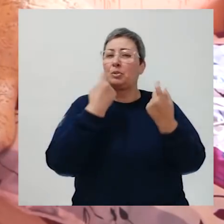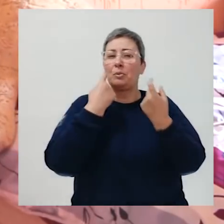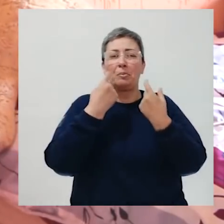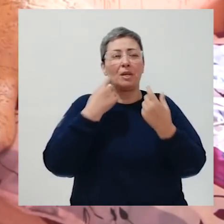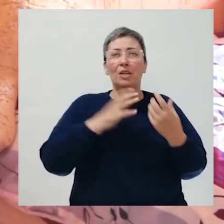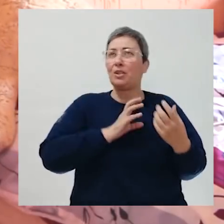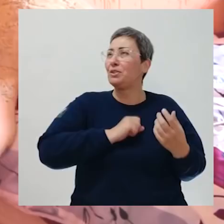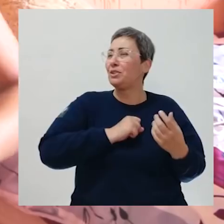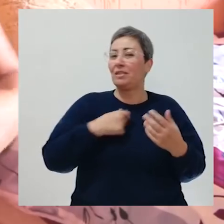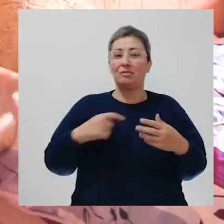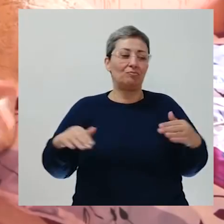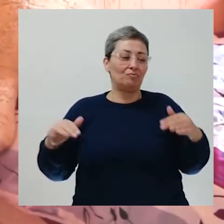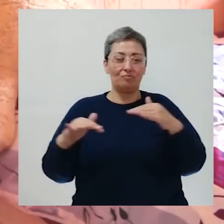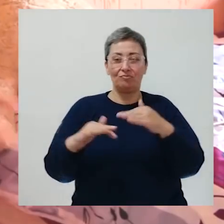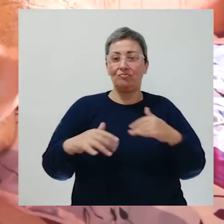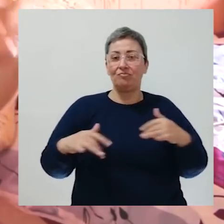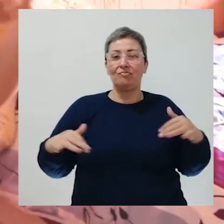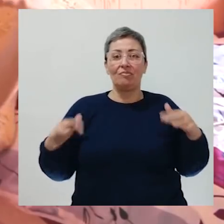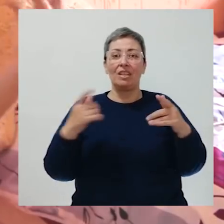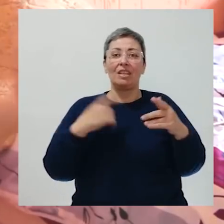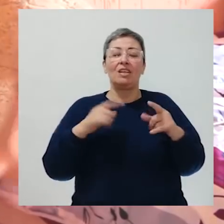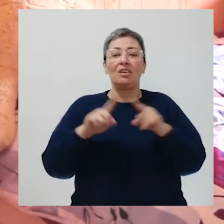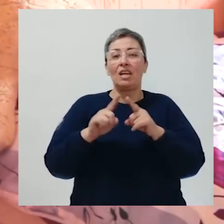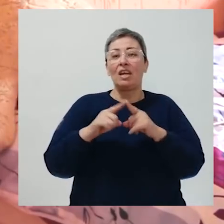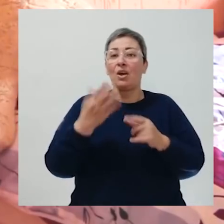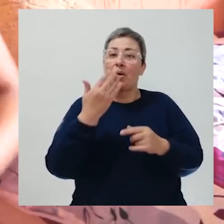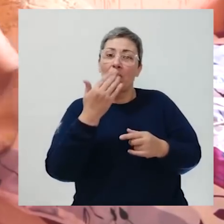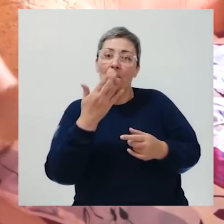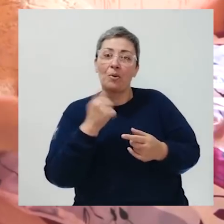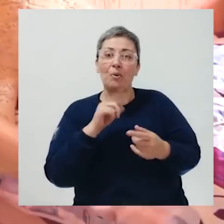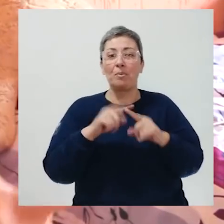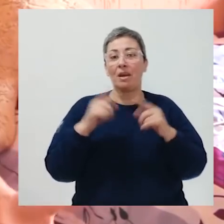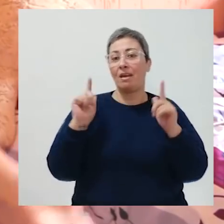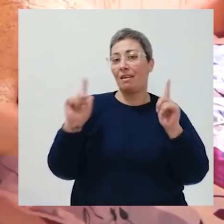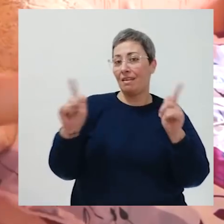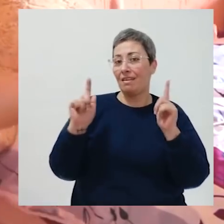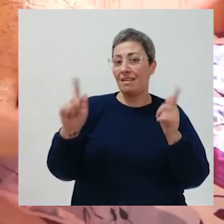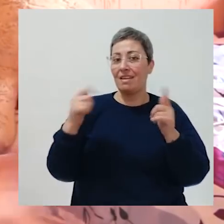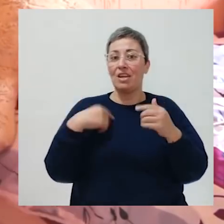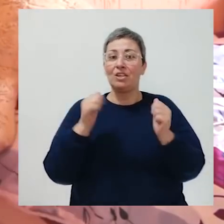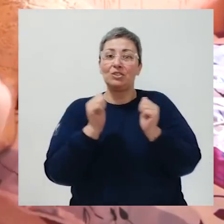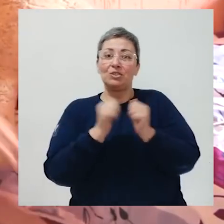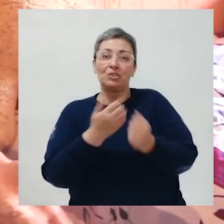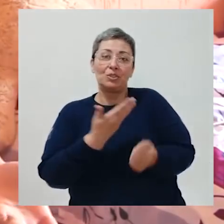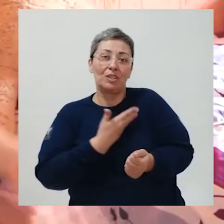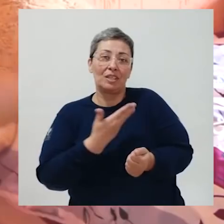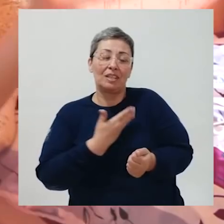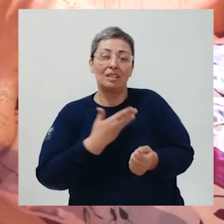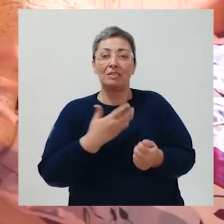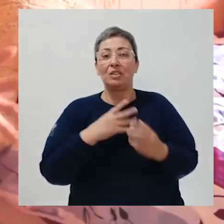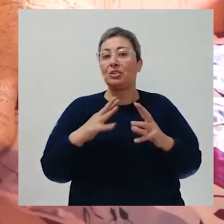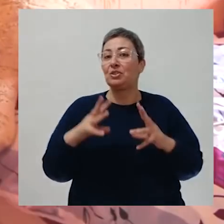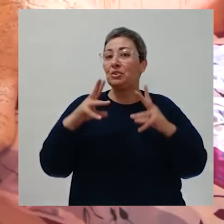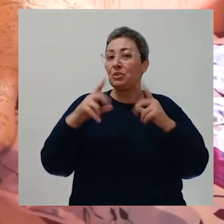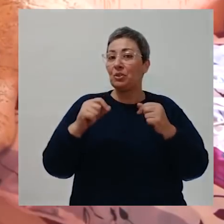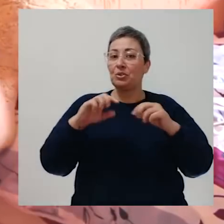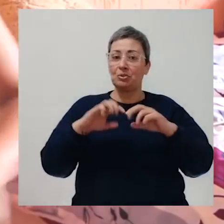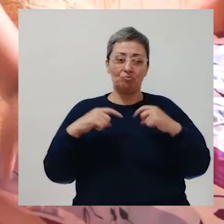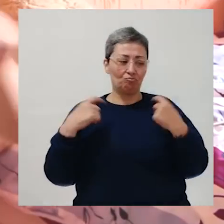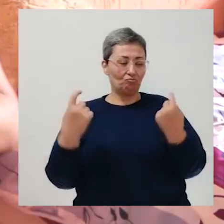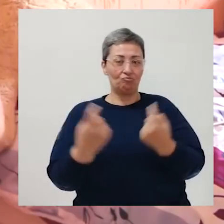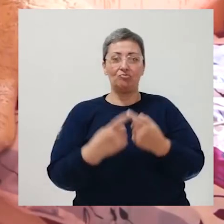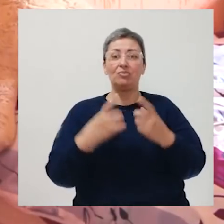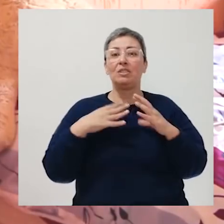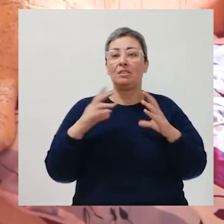peixes gostavam de ir pra lá. Porque todos os peixes iam pra lá pra comer, pra se divertir, pra ficar com os colegas. Então todo mundo se reunia